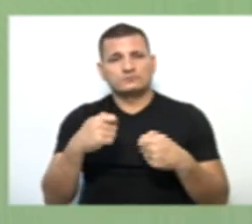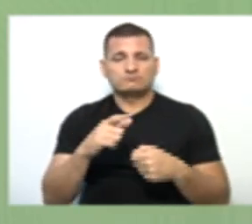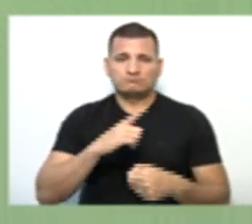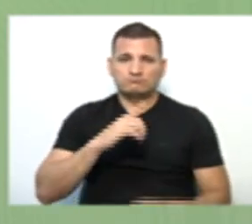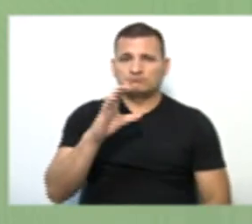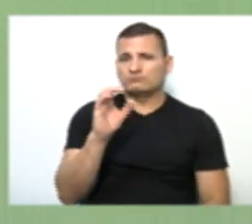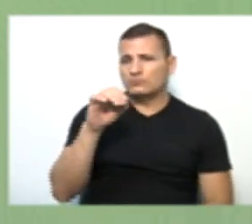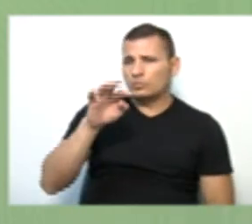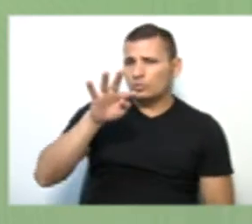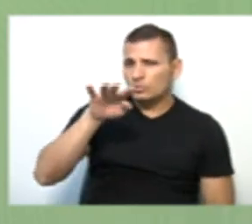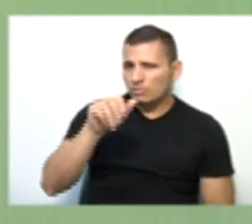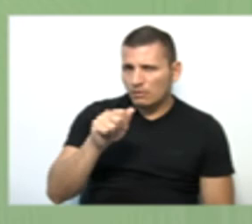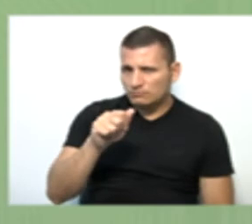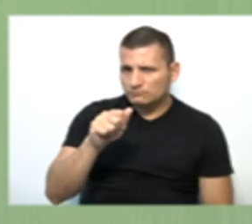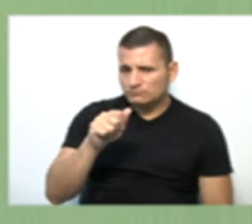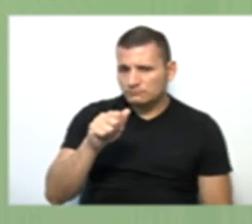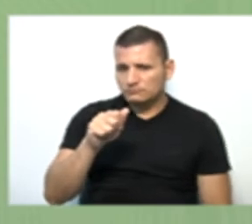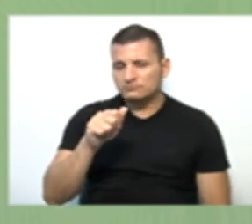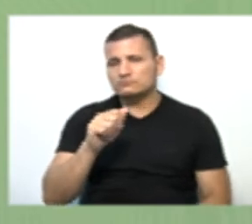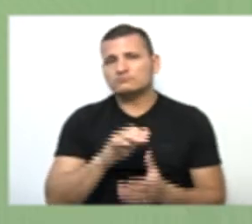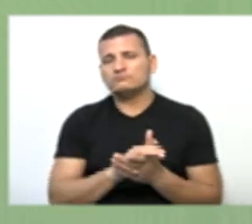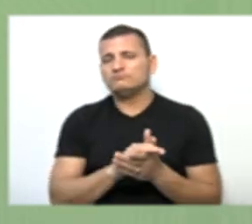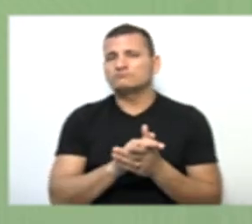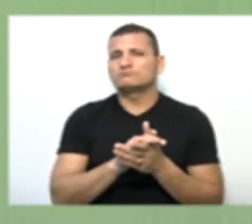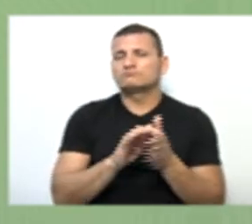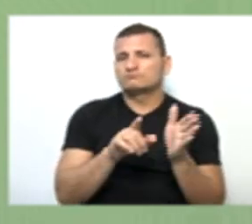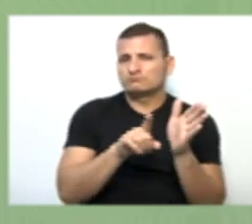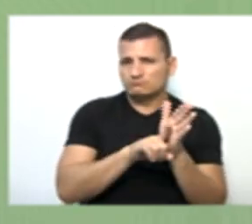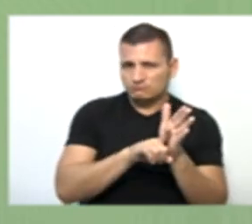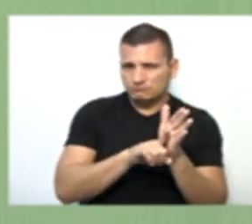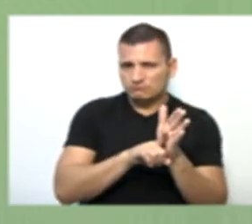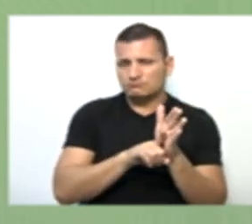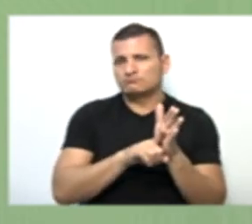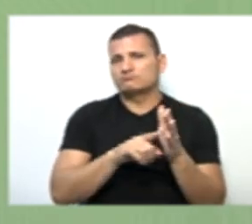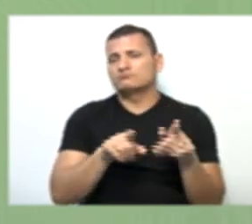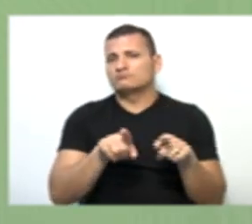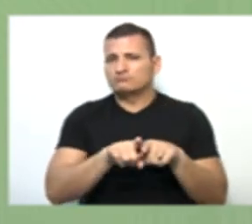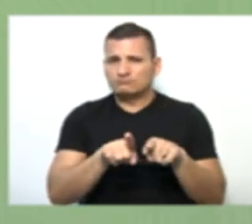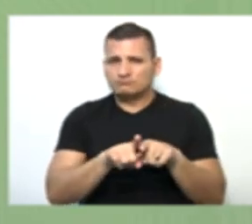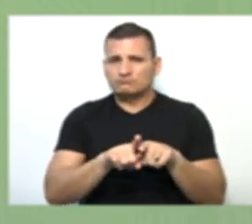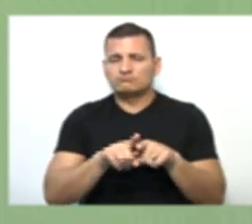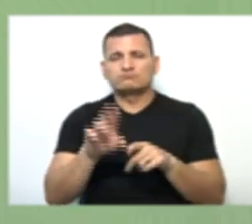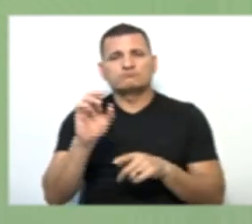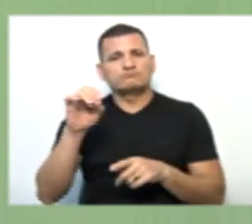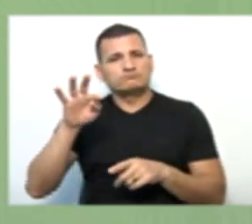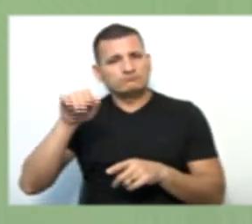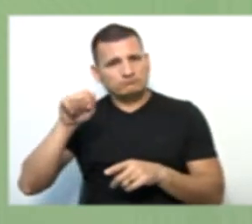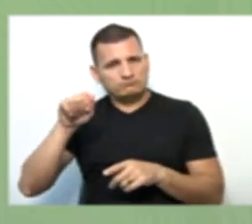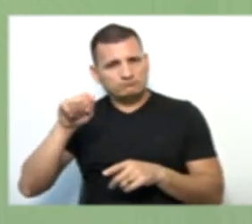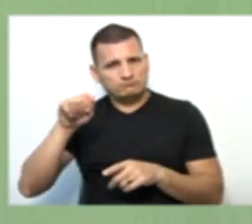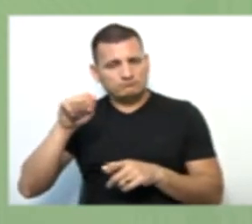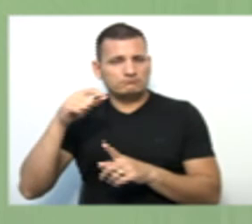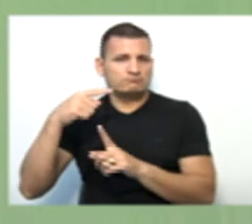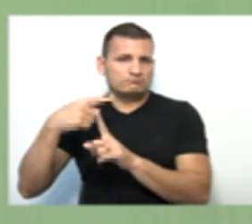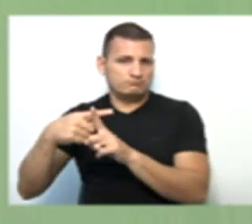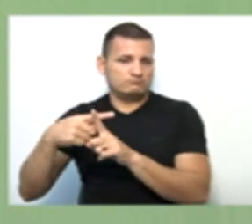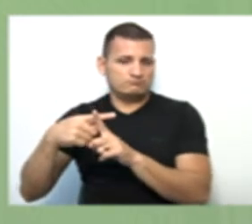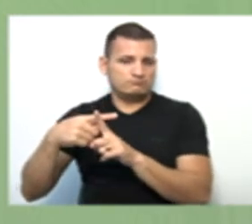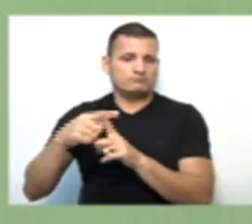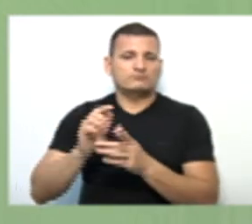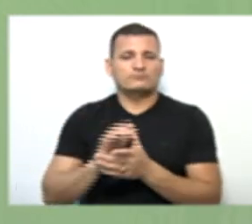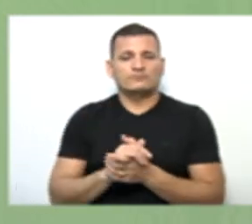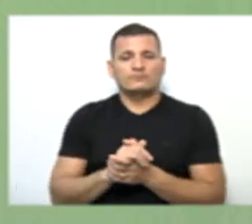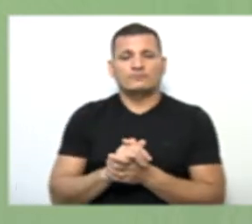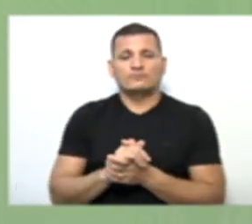devedora e uma conta credora. Segunda fórmula: requer uma conta